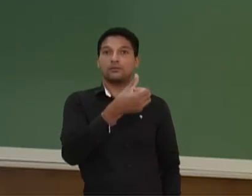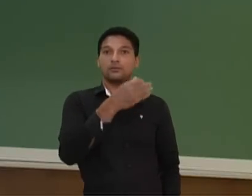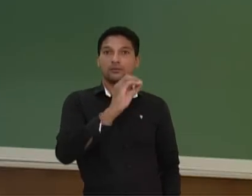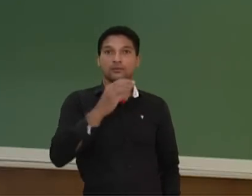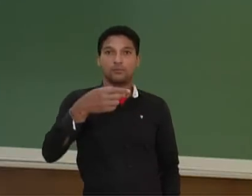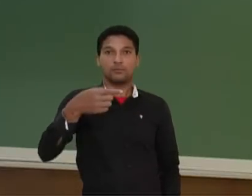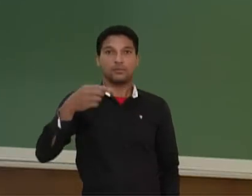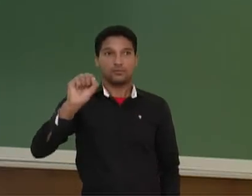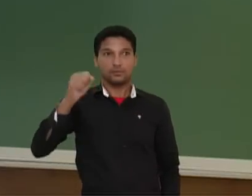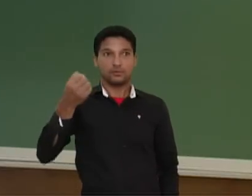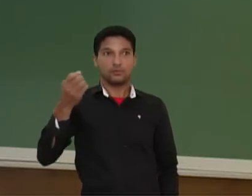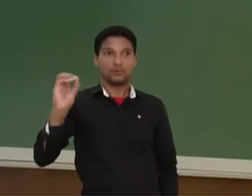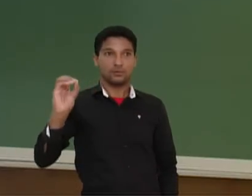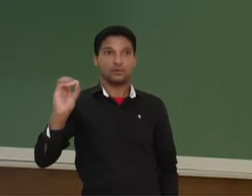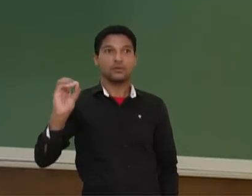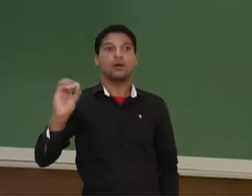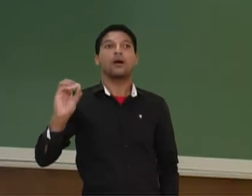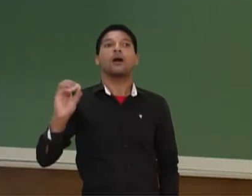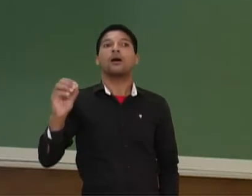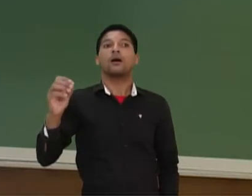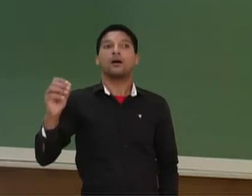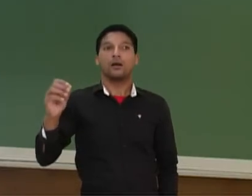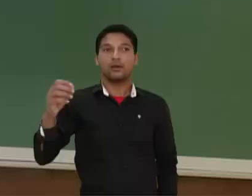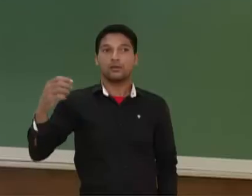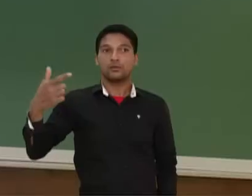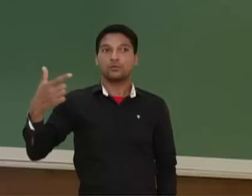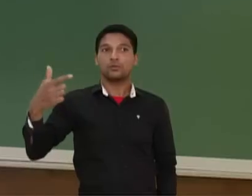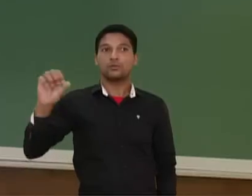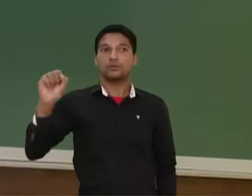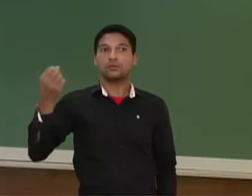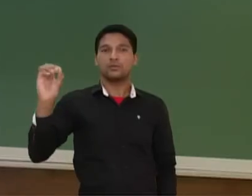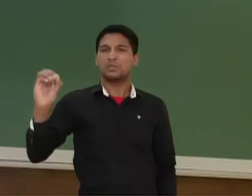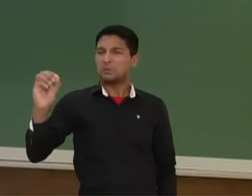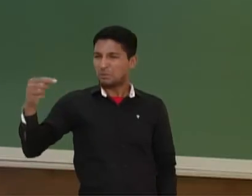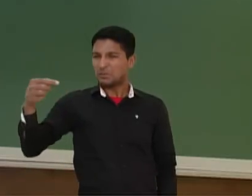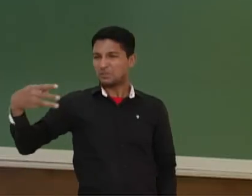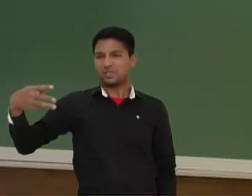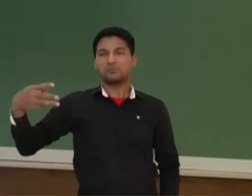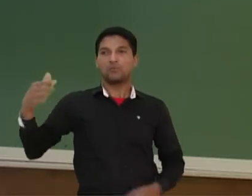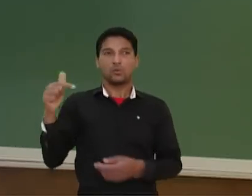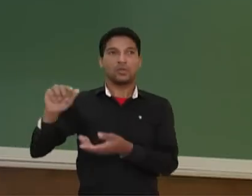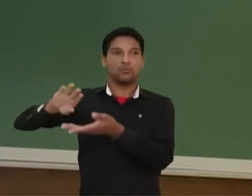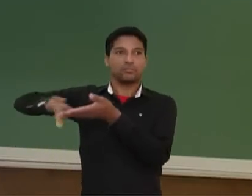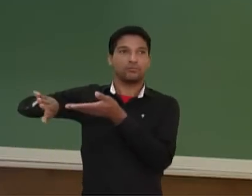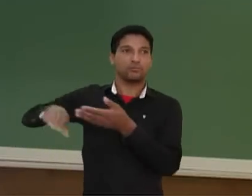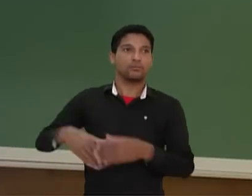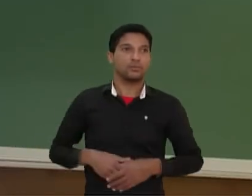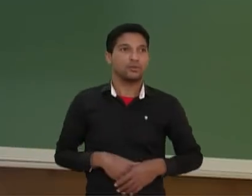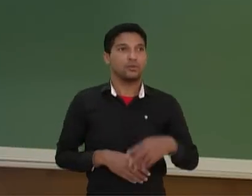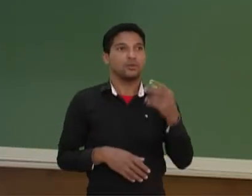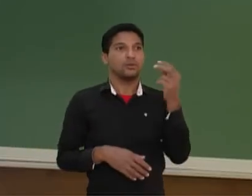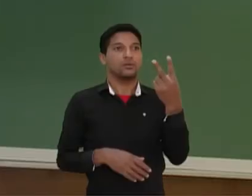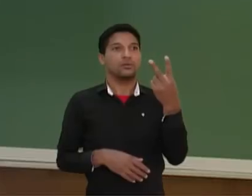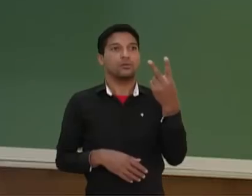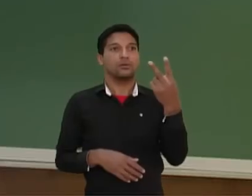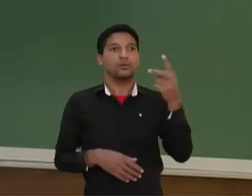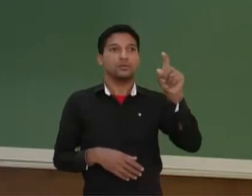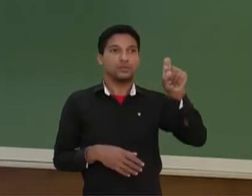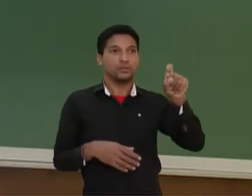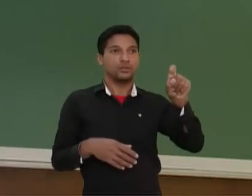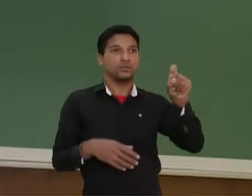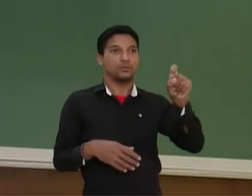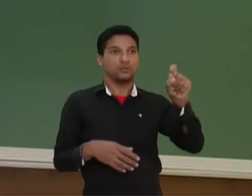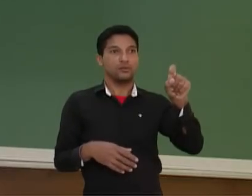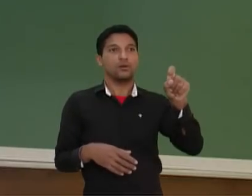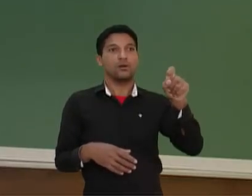280. Certo? E o 3, professor? Não tem 3. Aquele 3 ele se perdeu. É 280. O 2 está multiplicando, passa para o outro